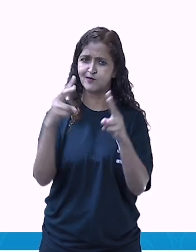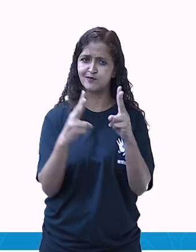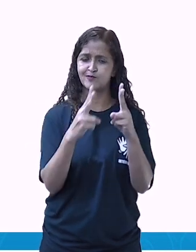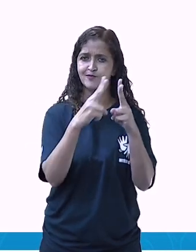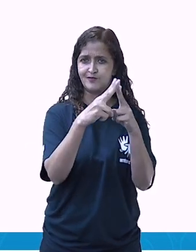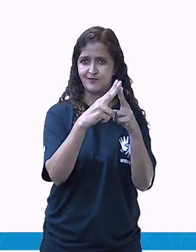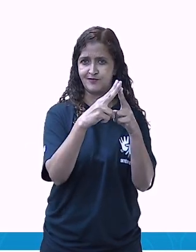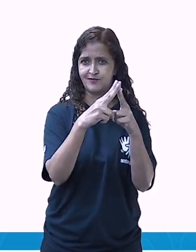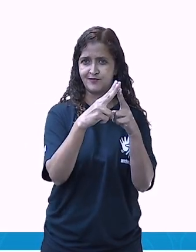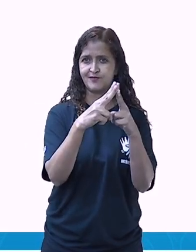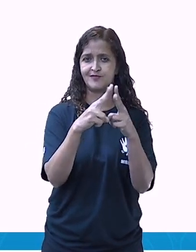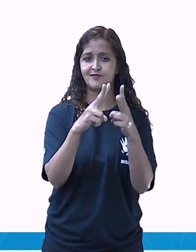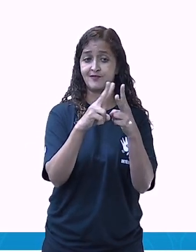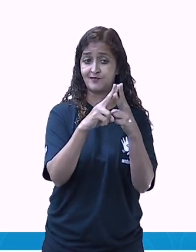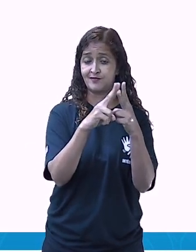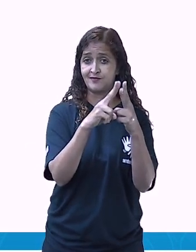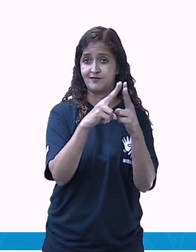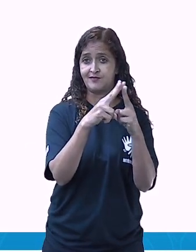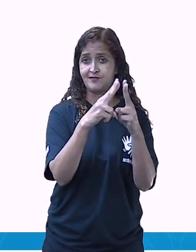par.